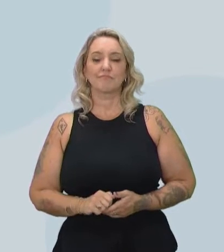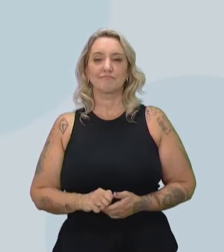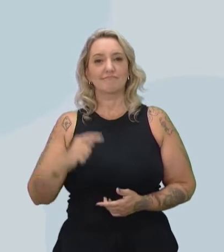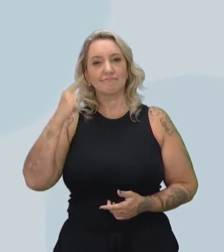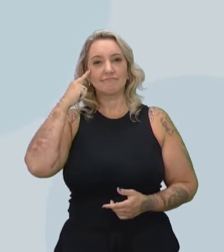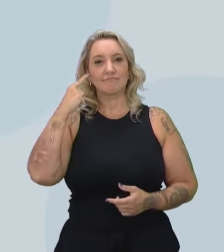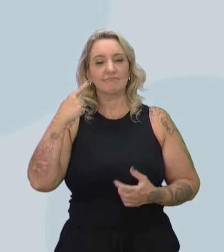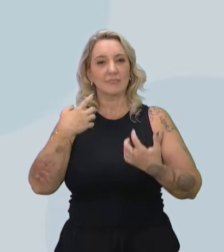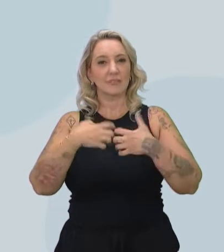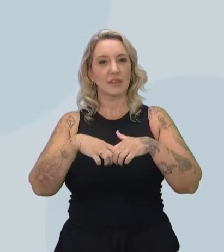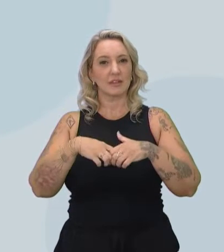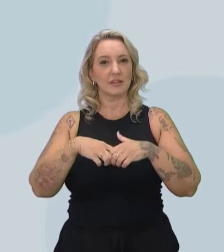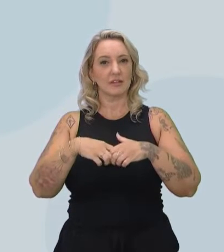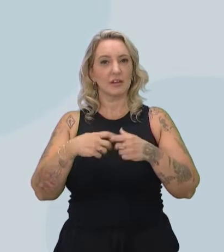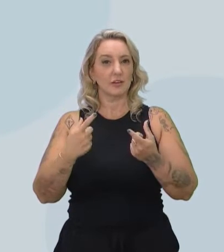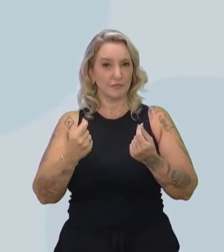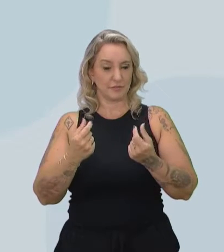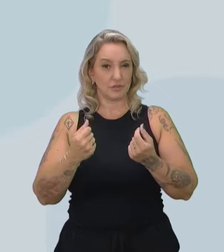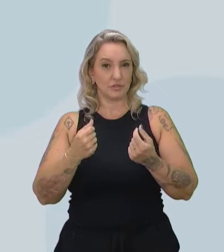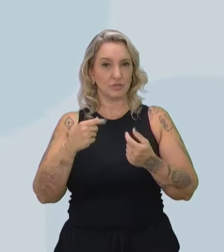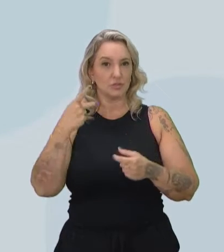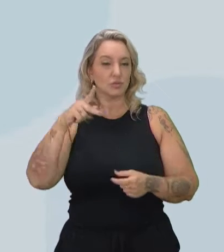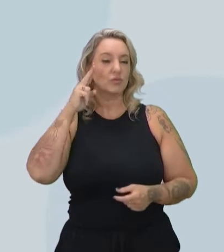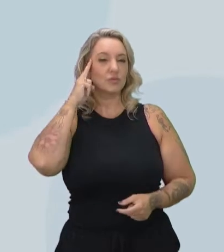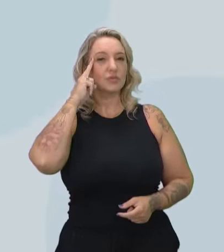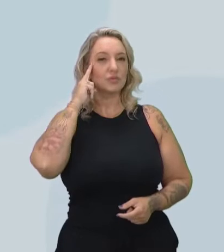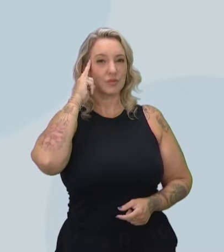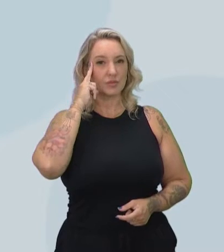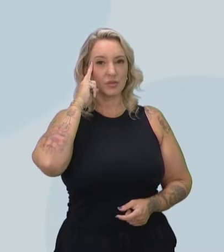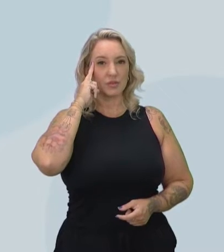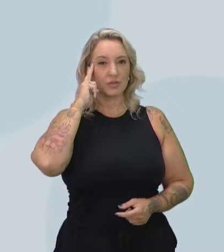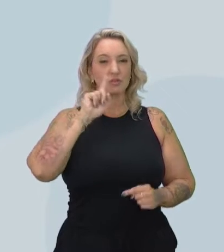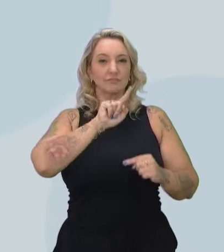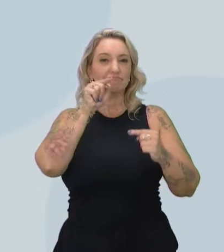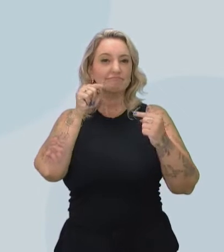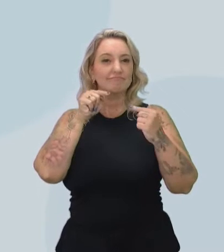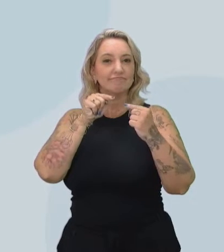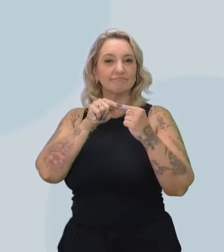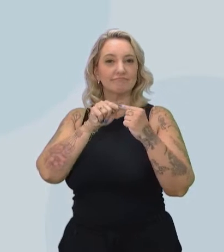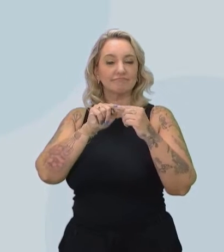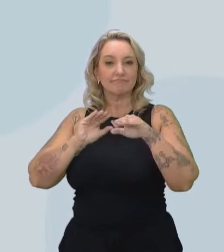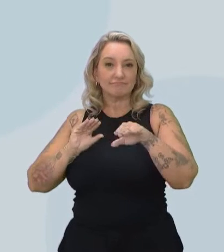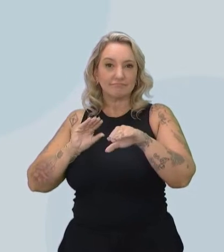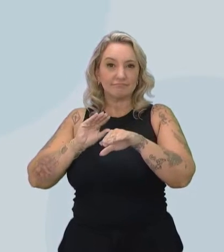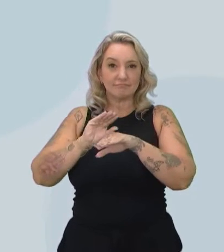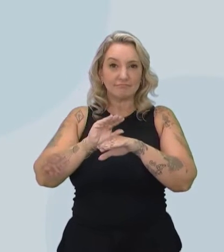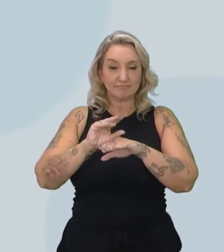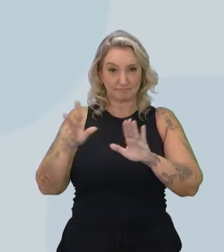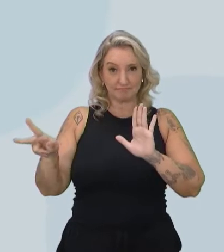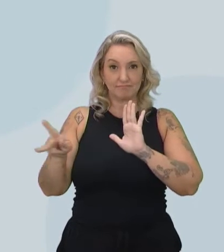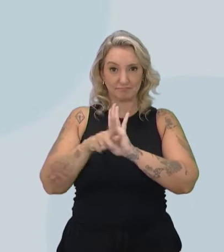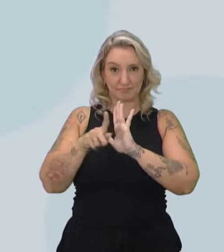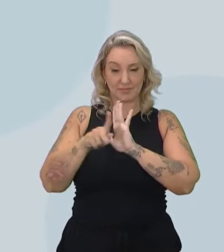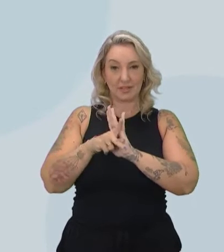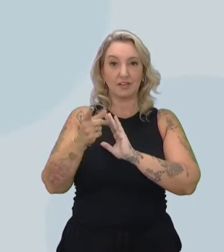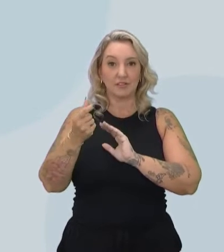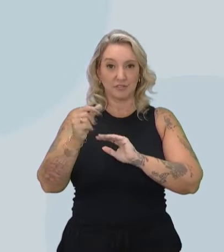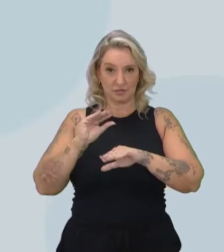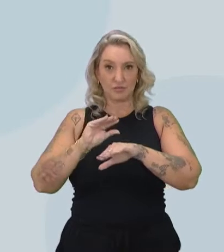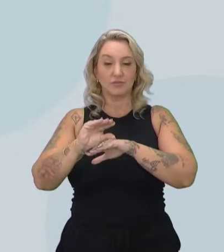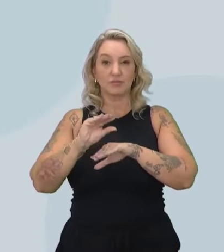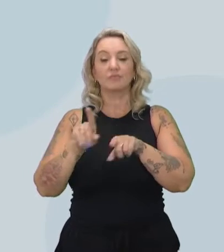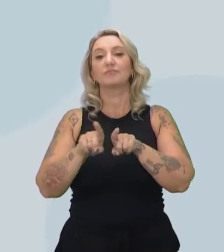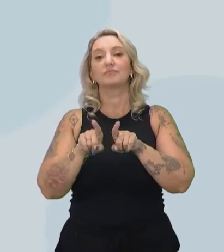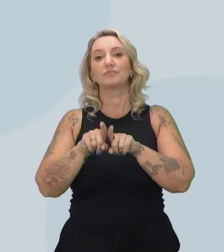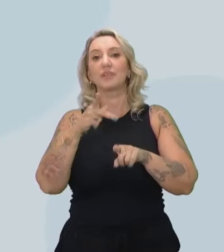considerar aspectos financeiros, o seu sonho, as metas, o investimento pessoal e o investimento financeiro. A gente vem